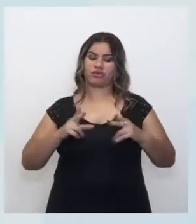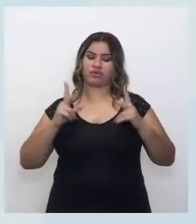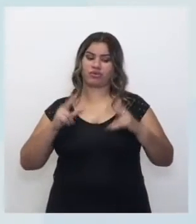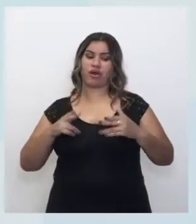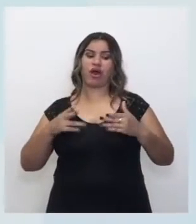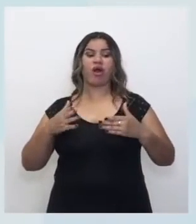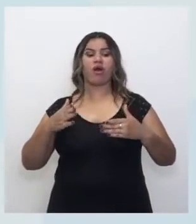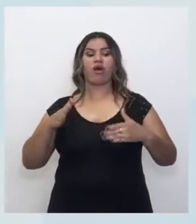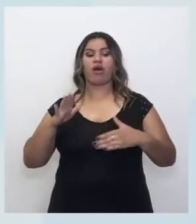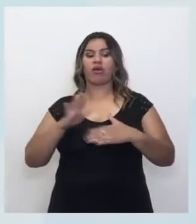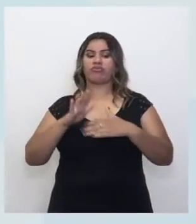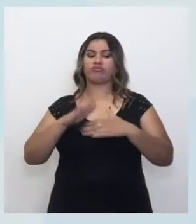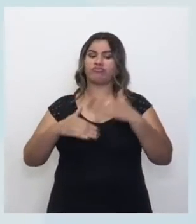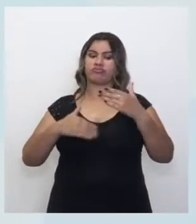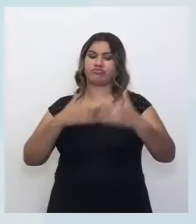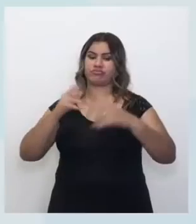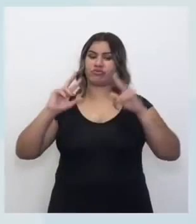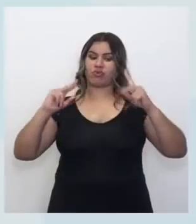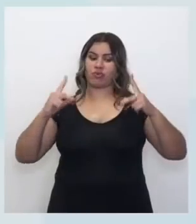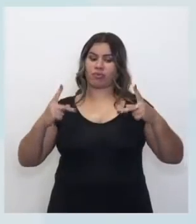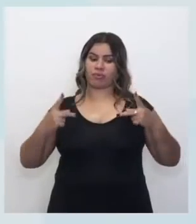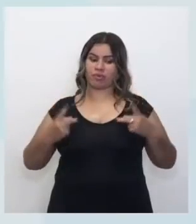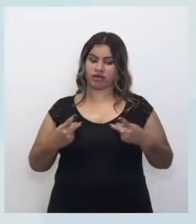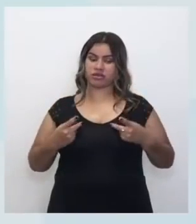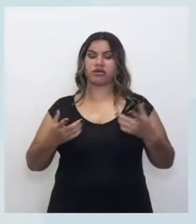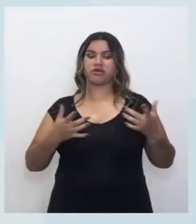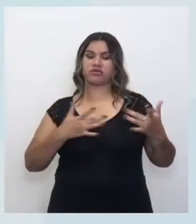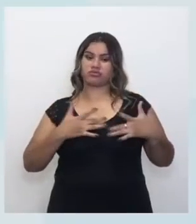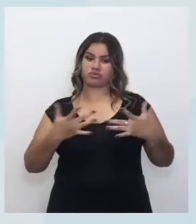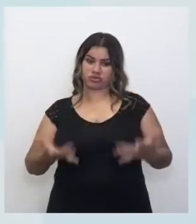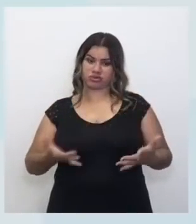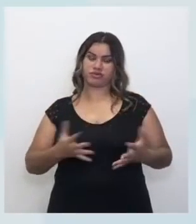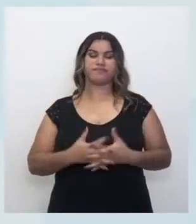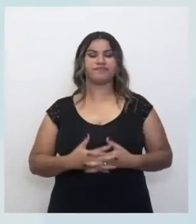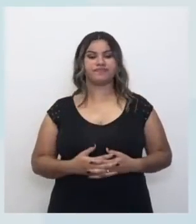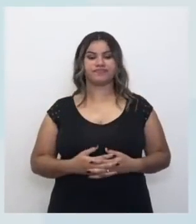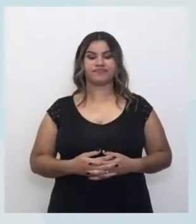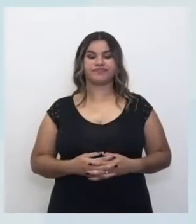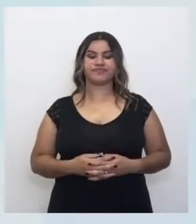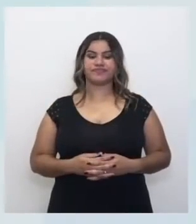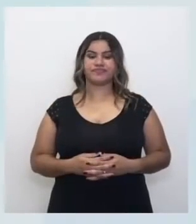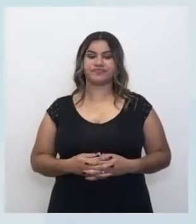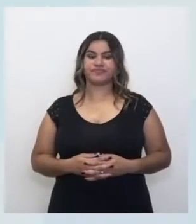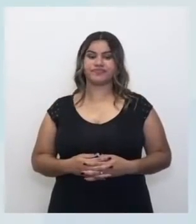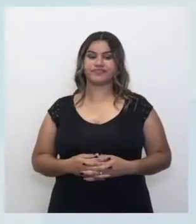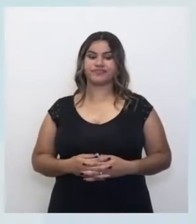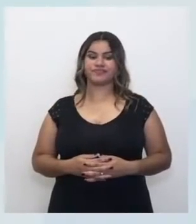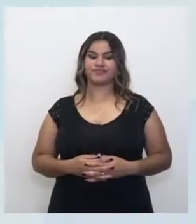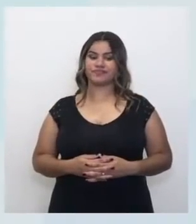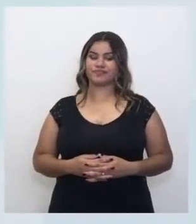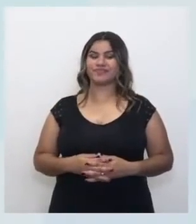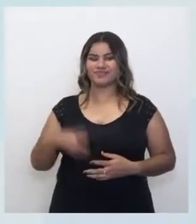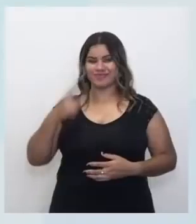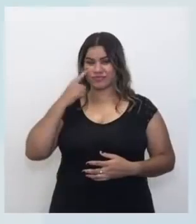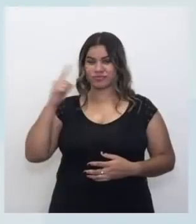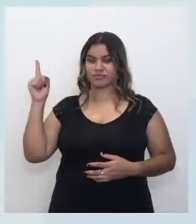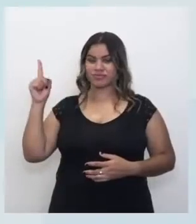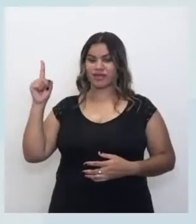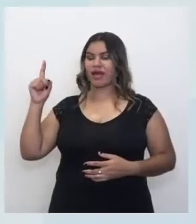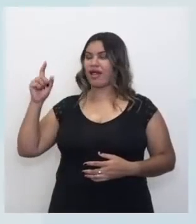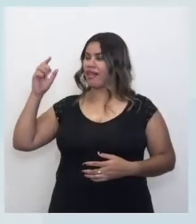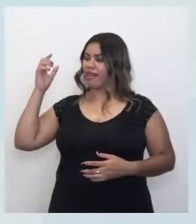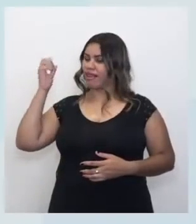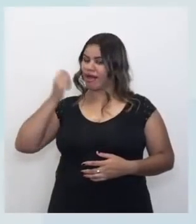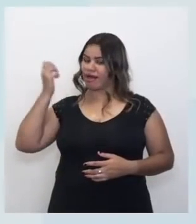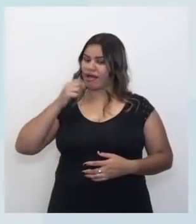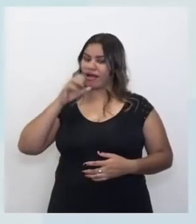necessárias para a reprodução humana e espontâneas. Então, são aí as características, né, que a